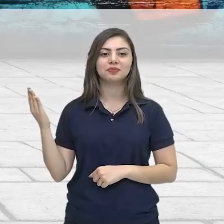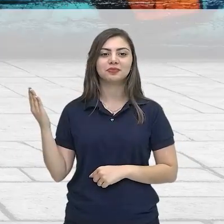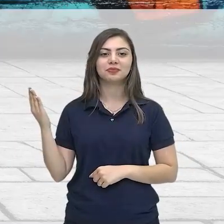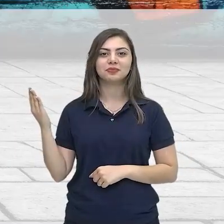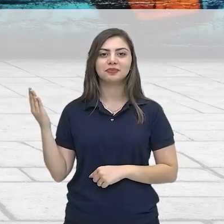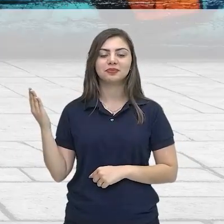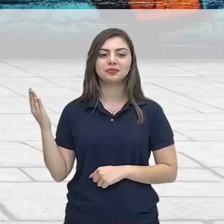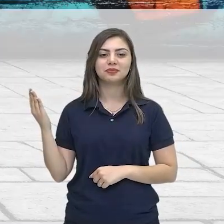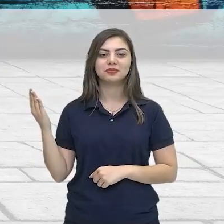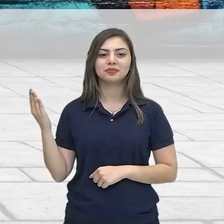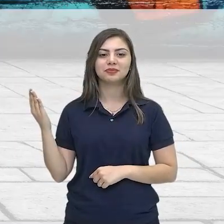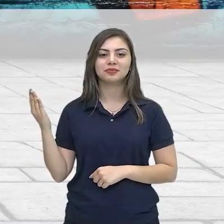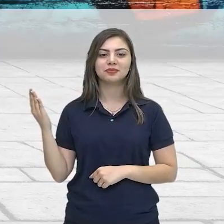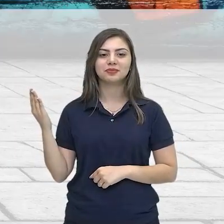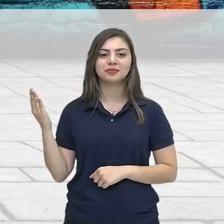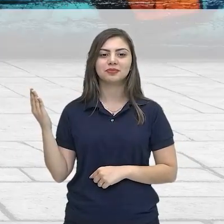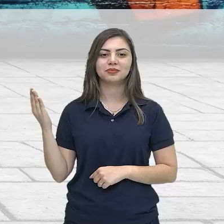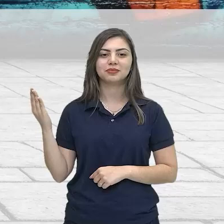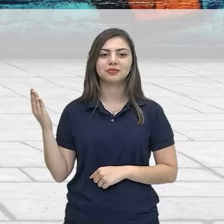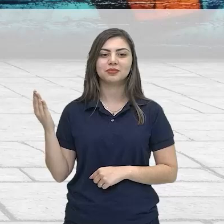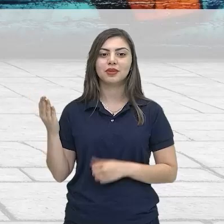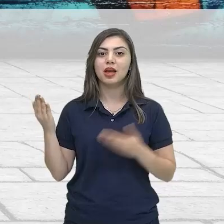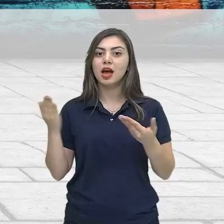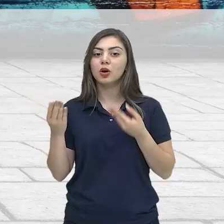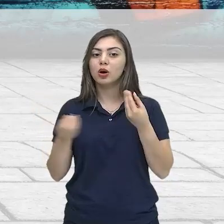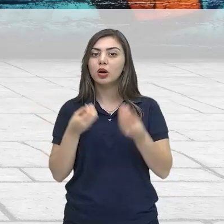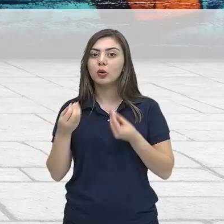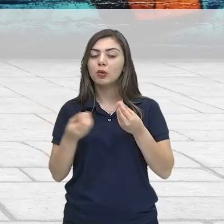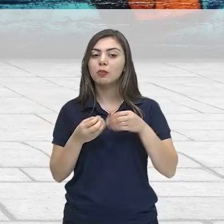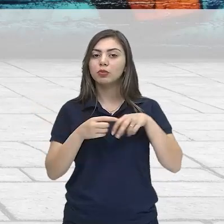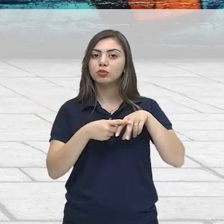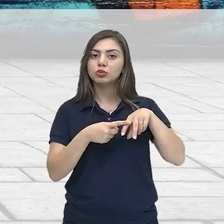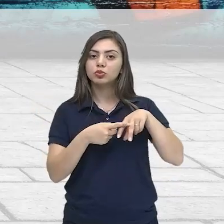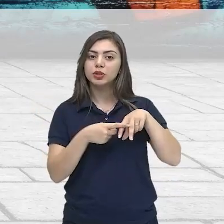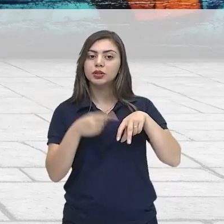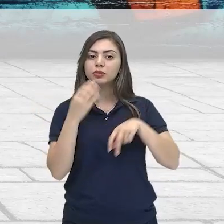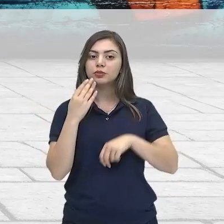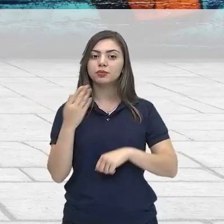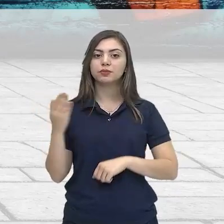Aê! Vou subir os joelhos. 7, 8 e...